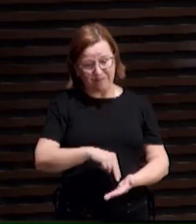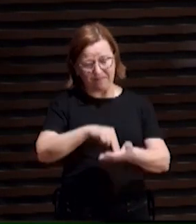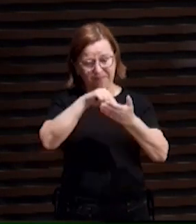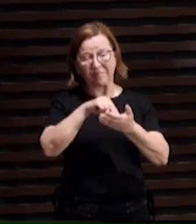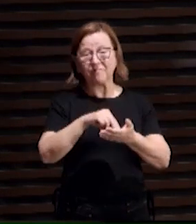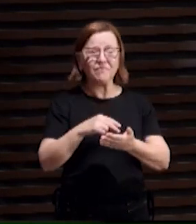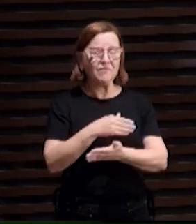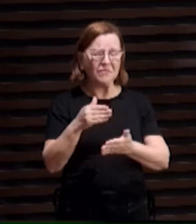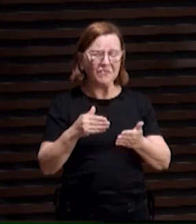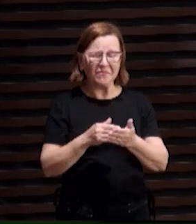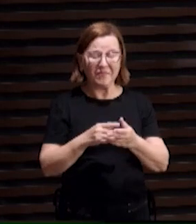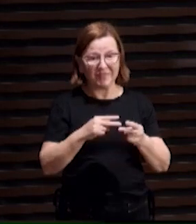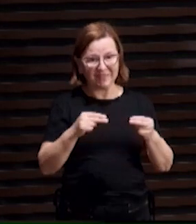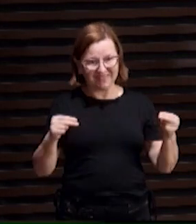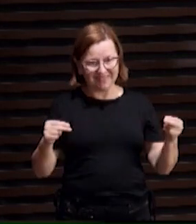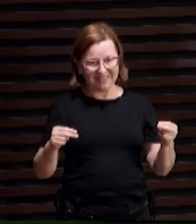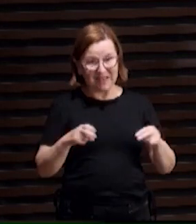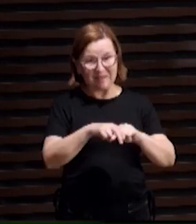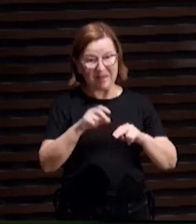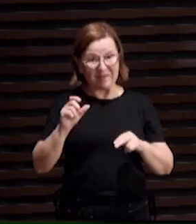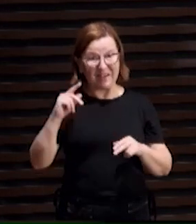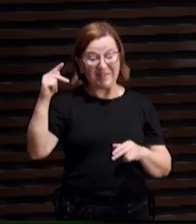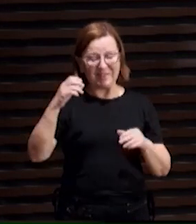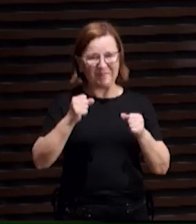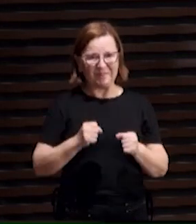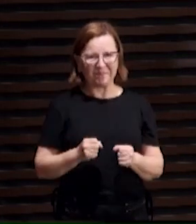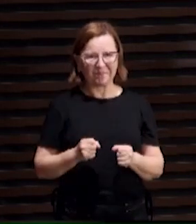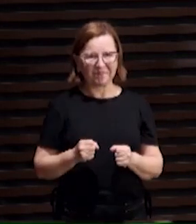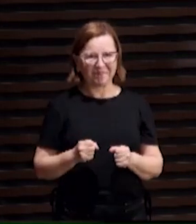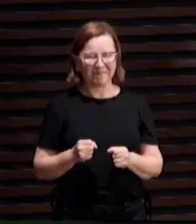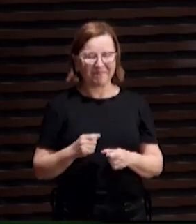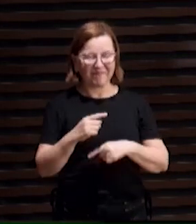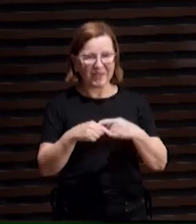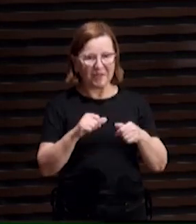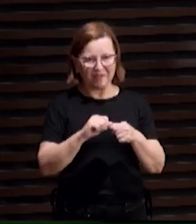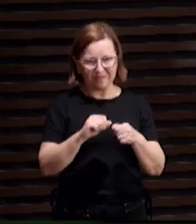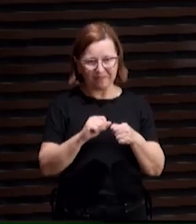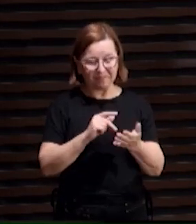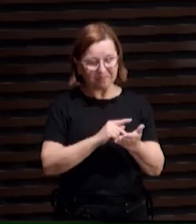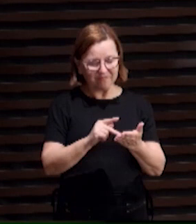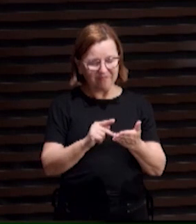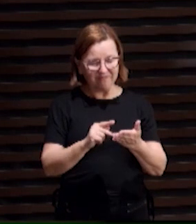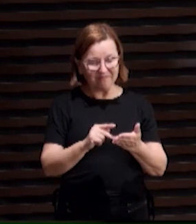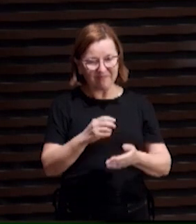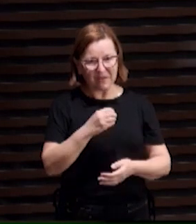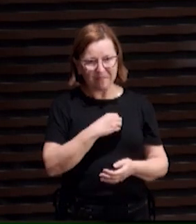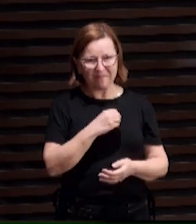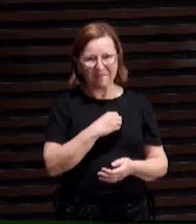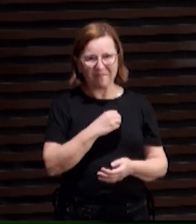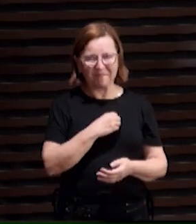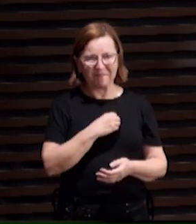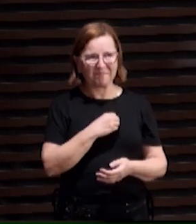sustentando todas as coisas pela palavra do seu poder. Depois de ter feito a purificação dos pecados,